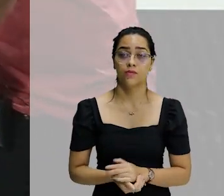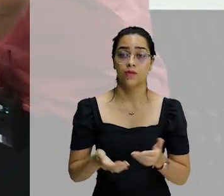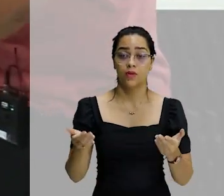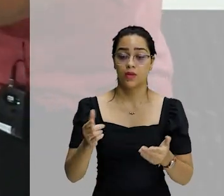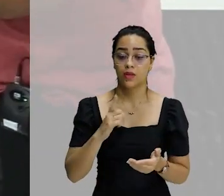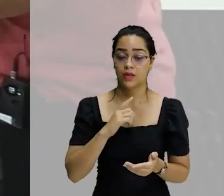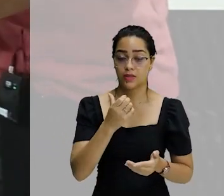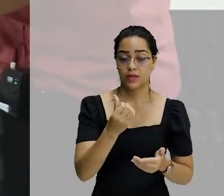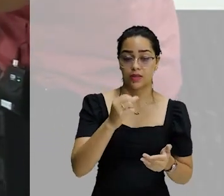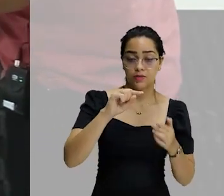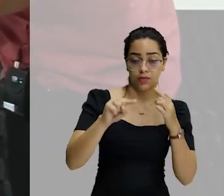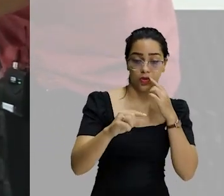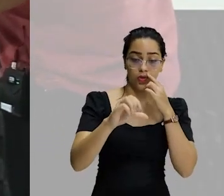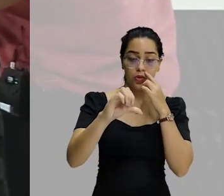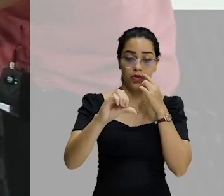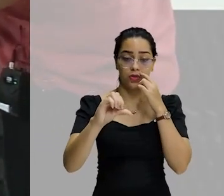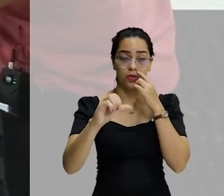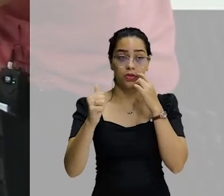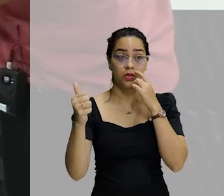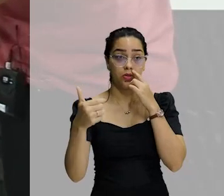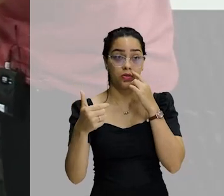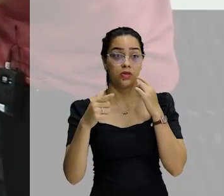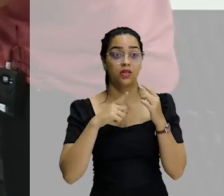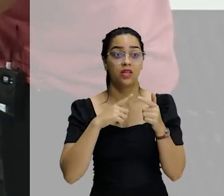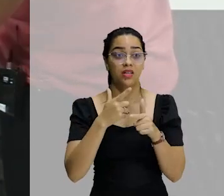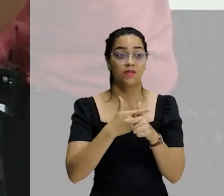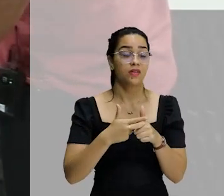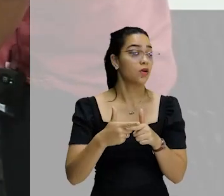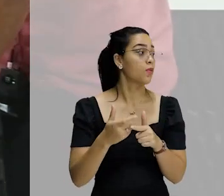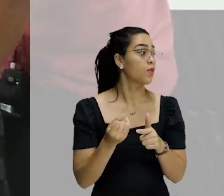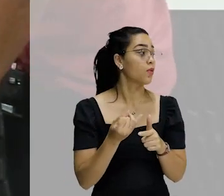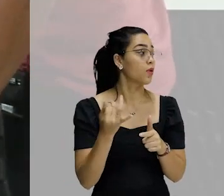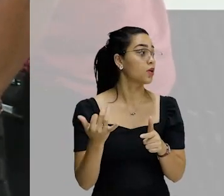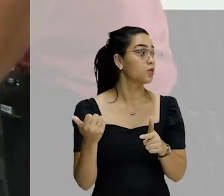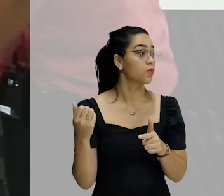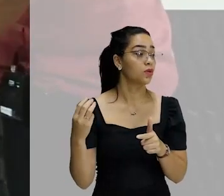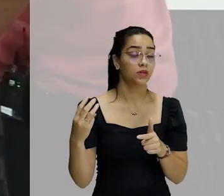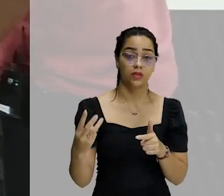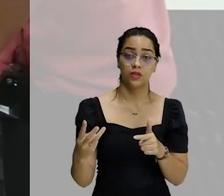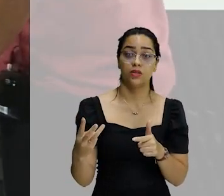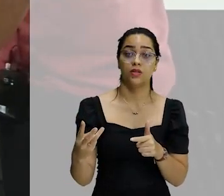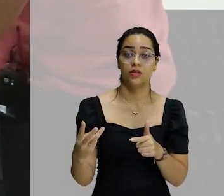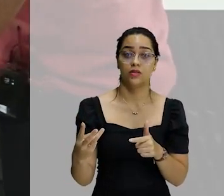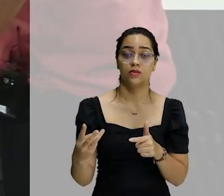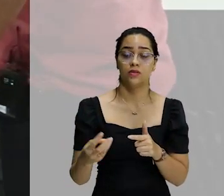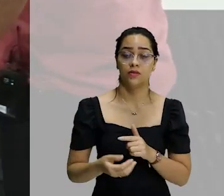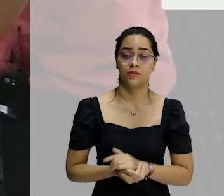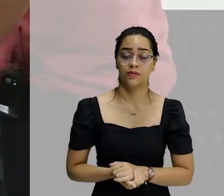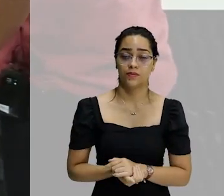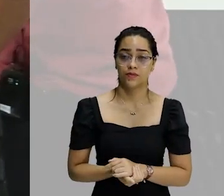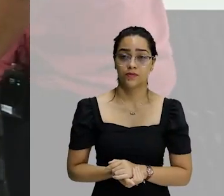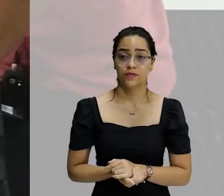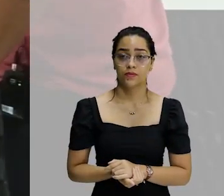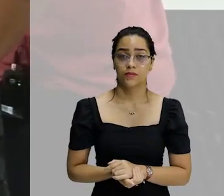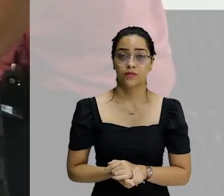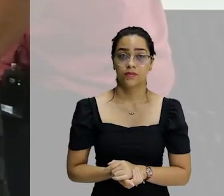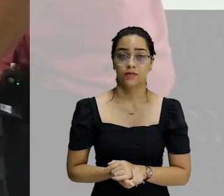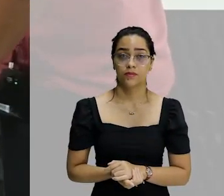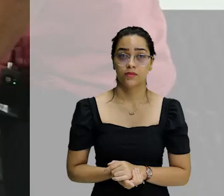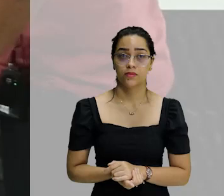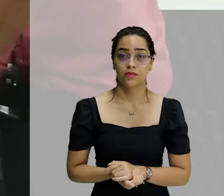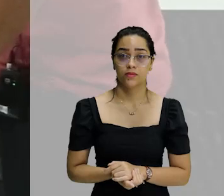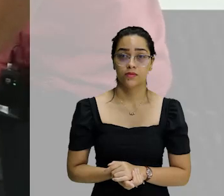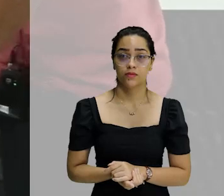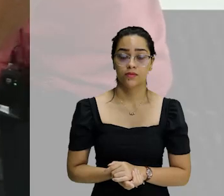esses 6.912 e fazer a divisão por 3, né, galera? 6 por 2 dá 2,